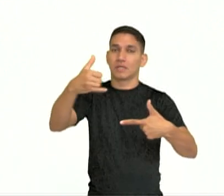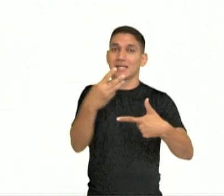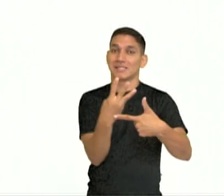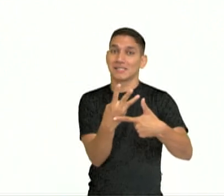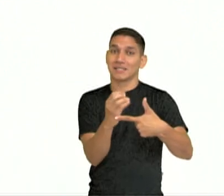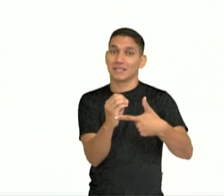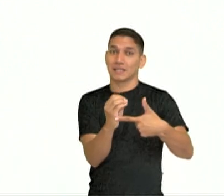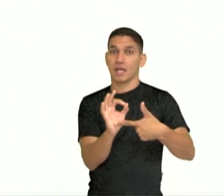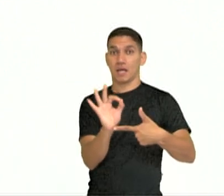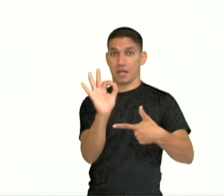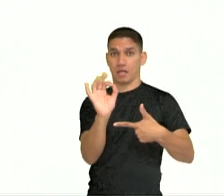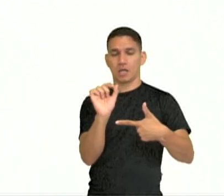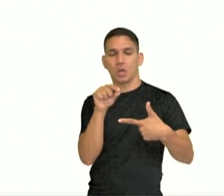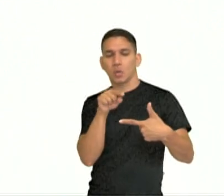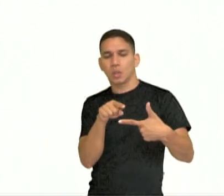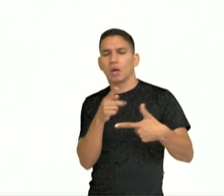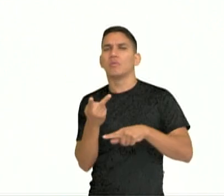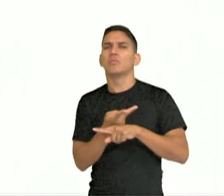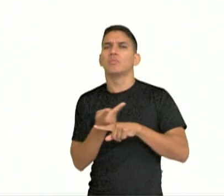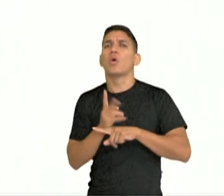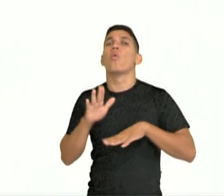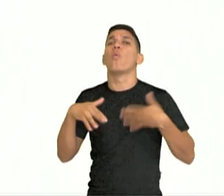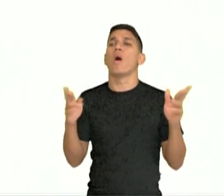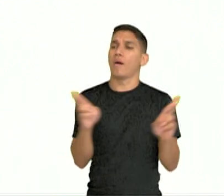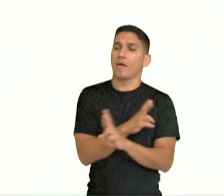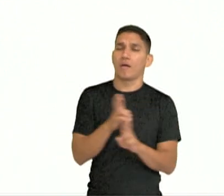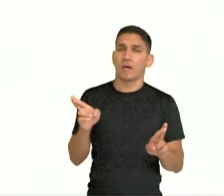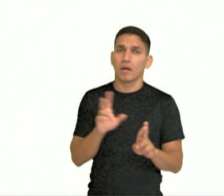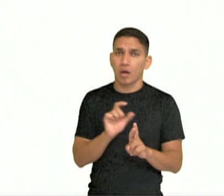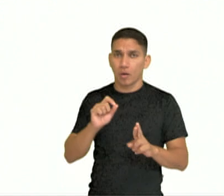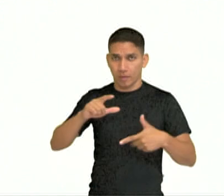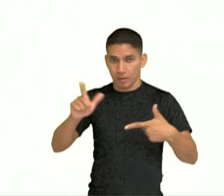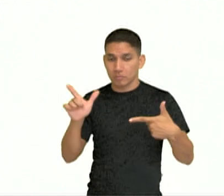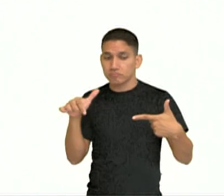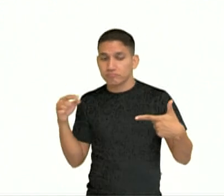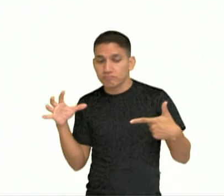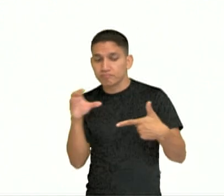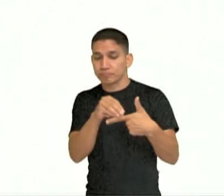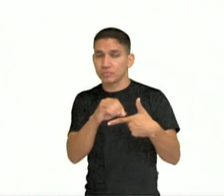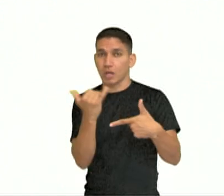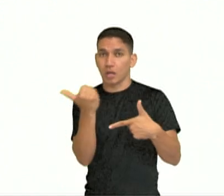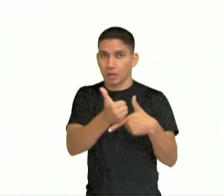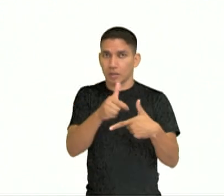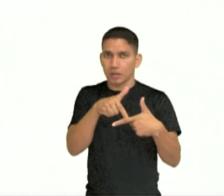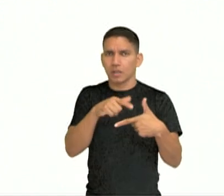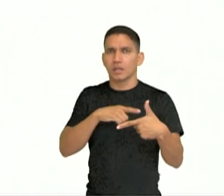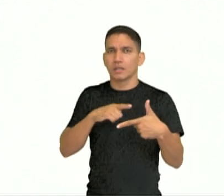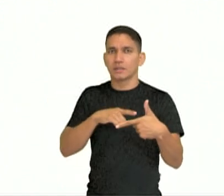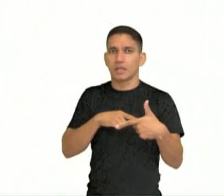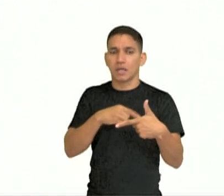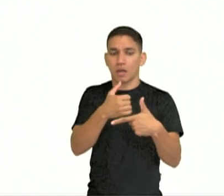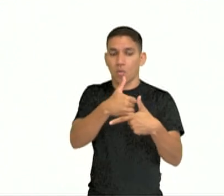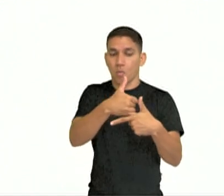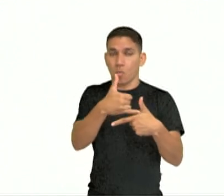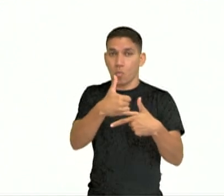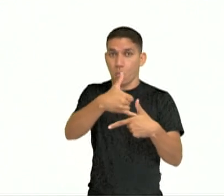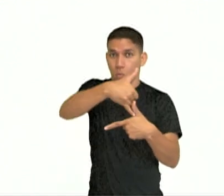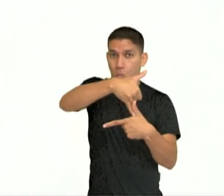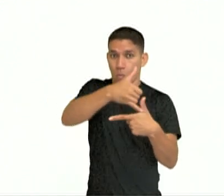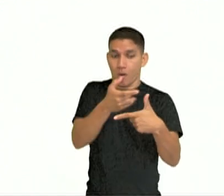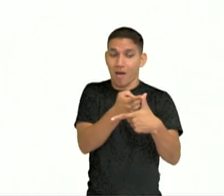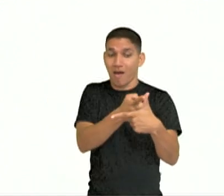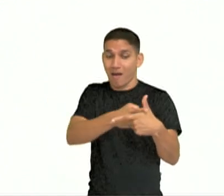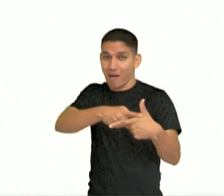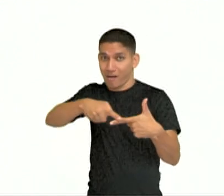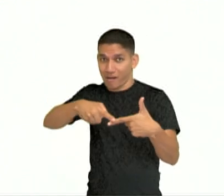30 graus. Então, você vai procurar qual é a relação que vai usar o ângulo, o seu